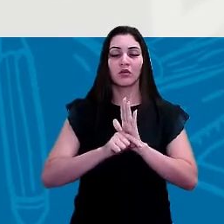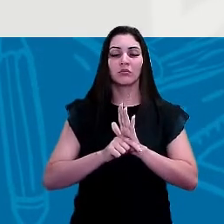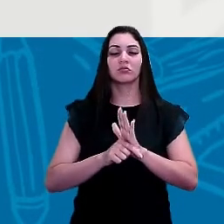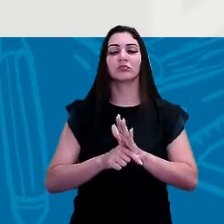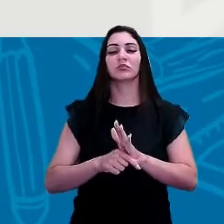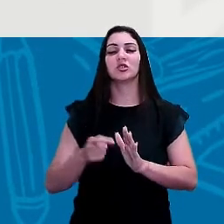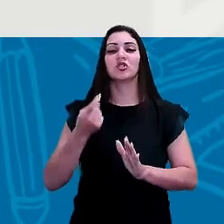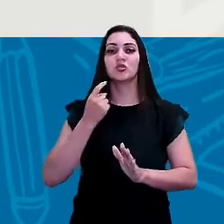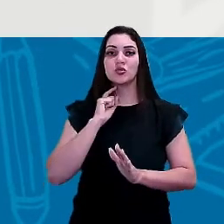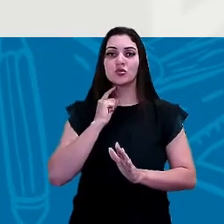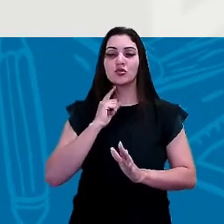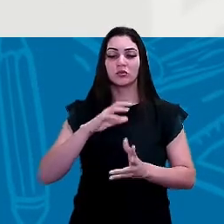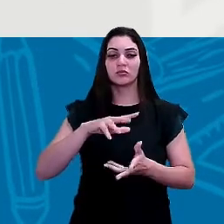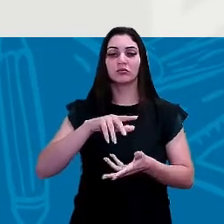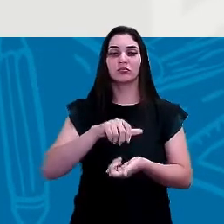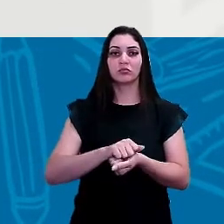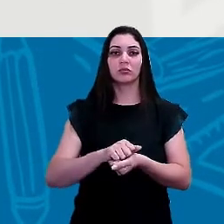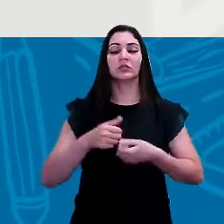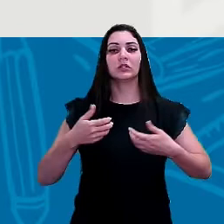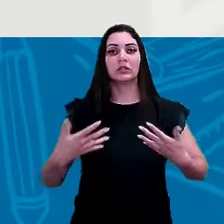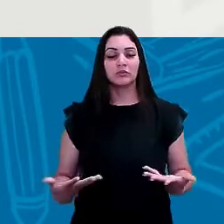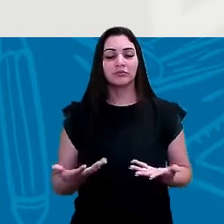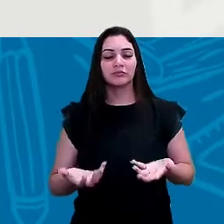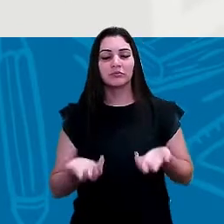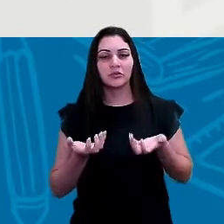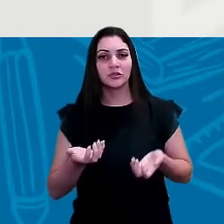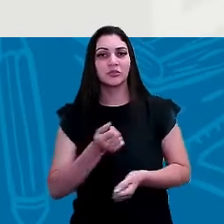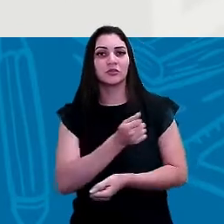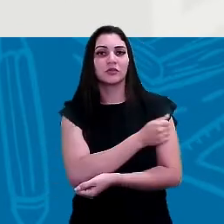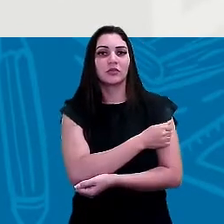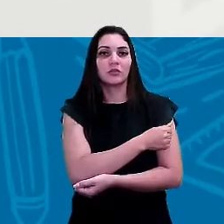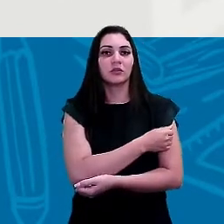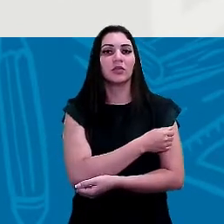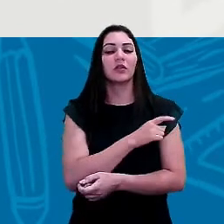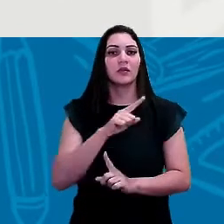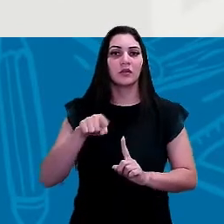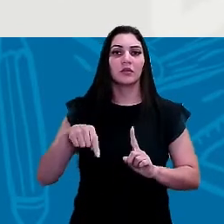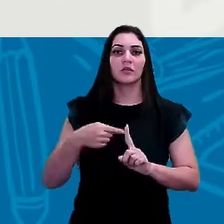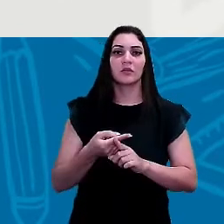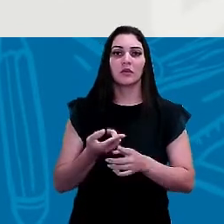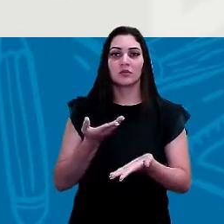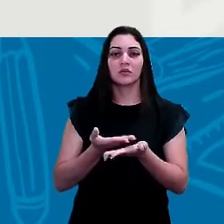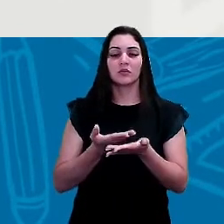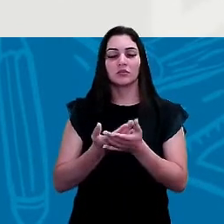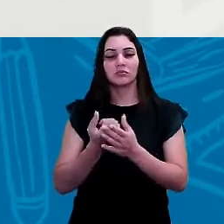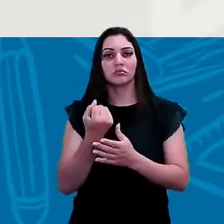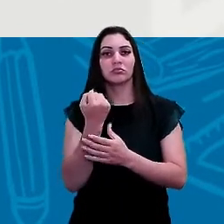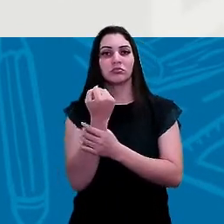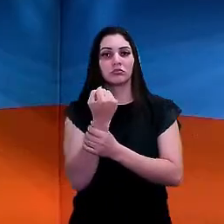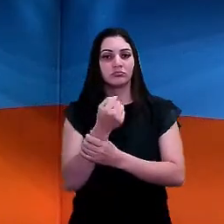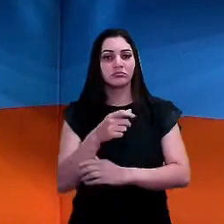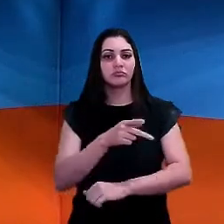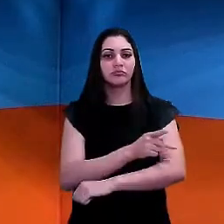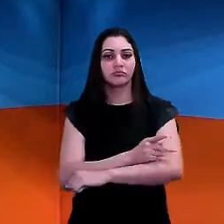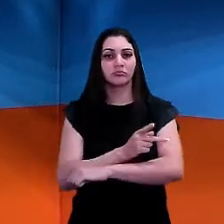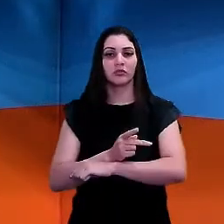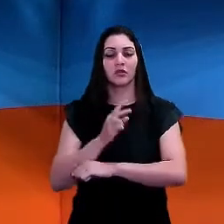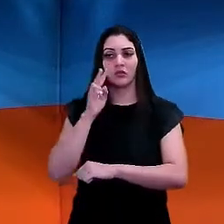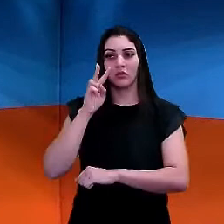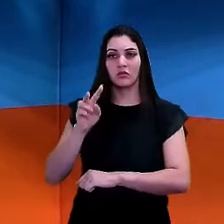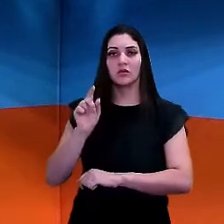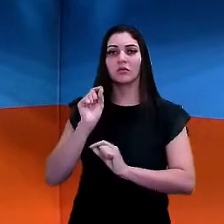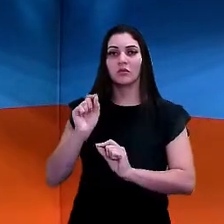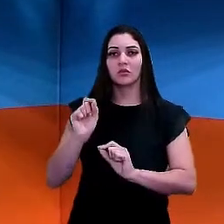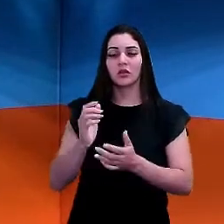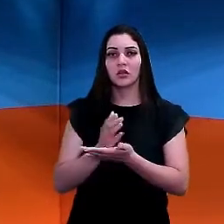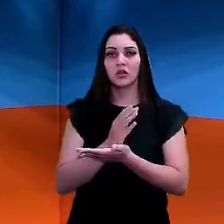atmosfera. Então, meus queridos alunos, essa foi mais uma aula, né, de fortalecimento pedagógico. Nós vimos aqui alguns